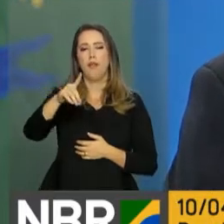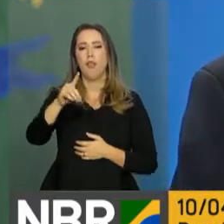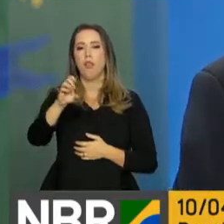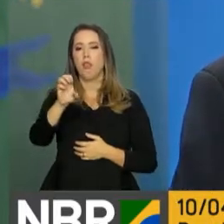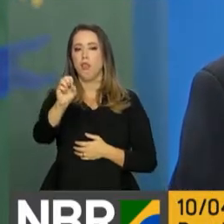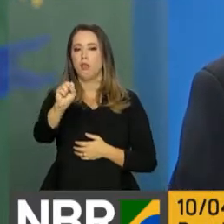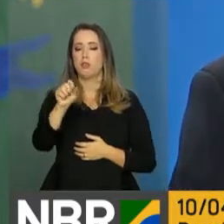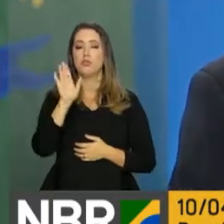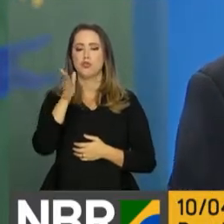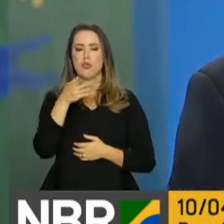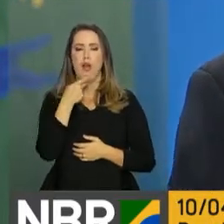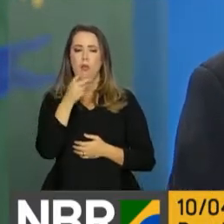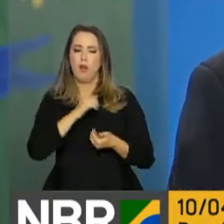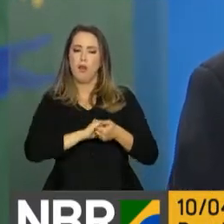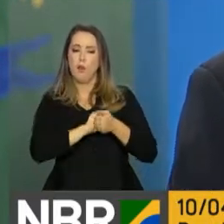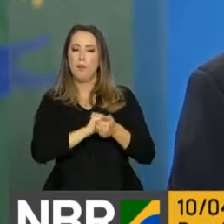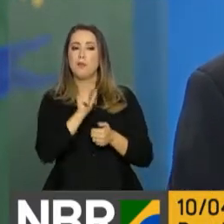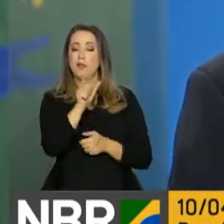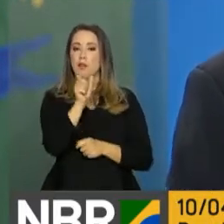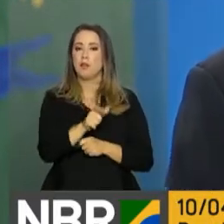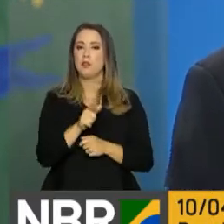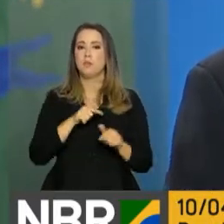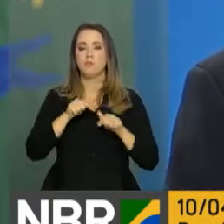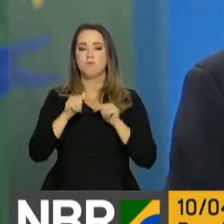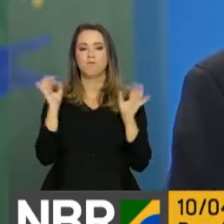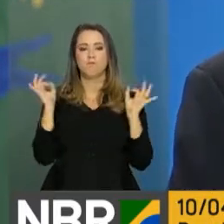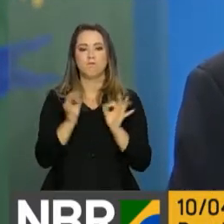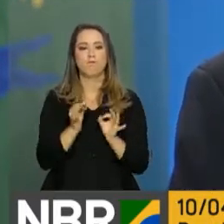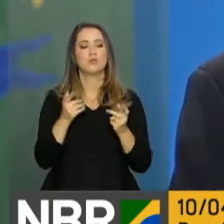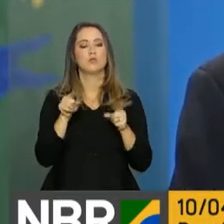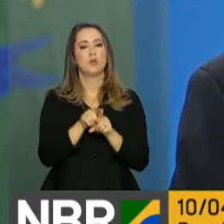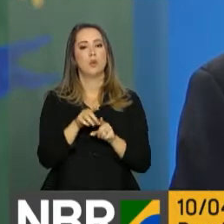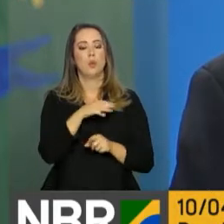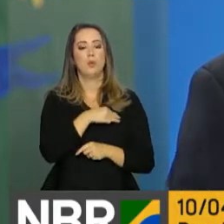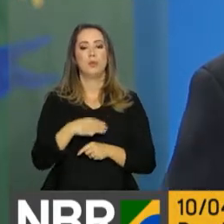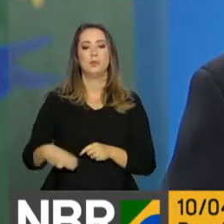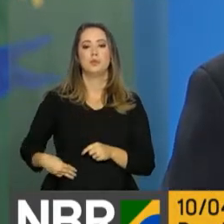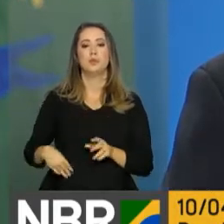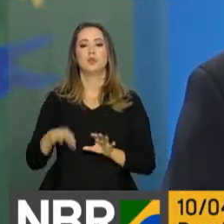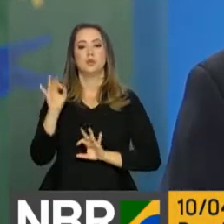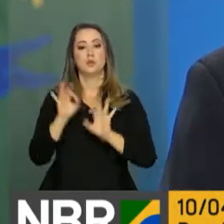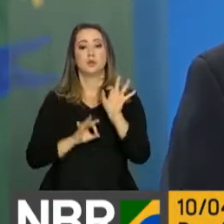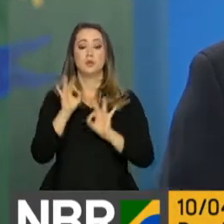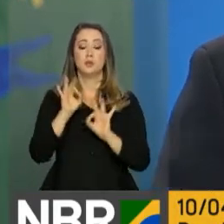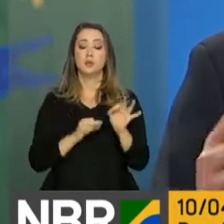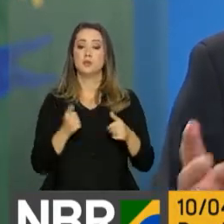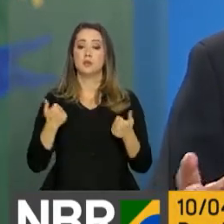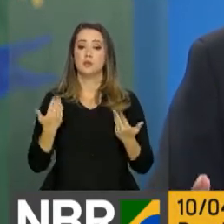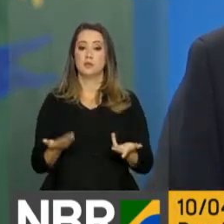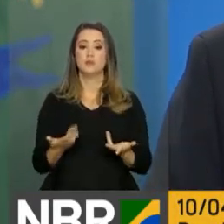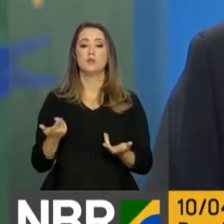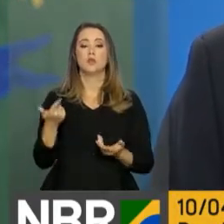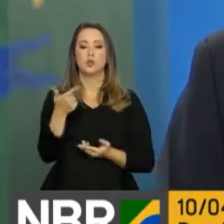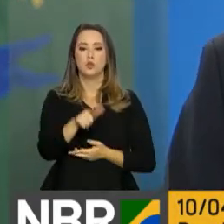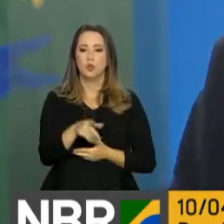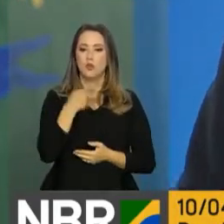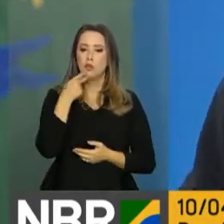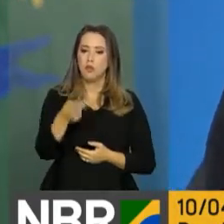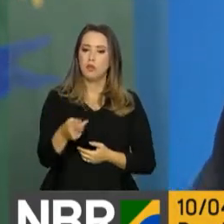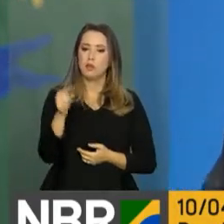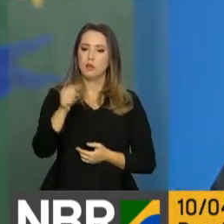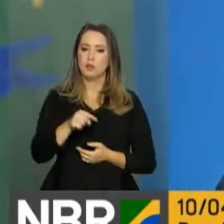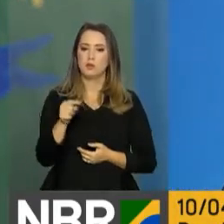pelo serviço inestimável que prestou como ministro do Planejamento. Portanto, eu aproveito para renovar